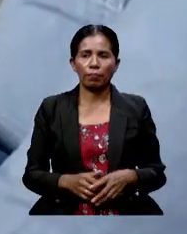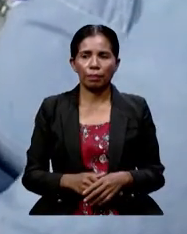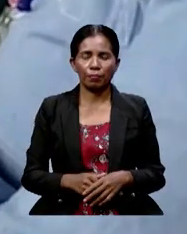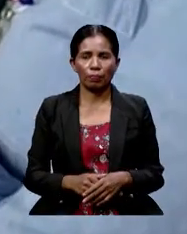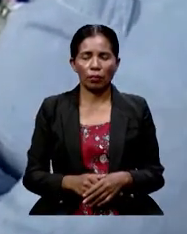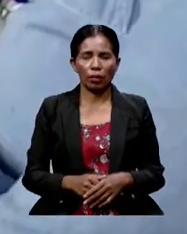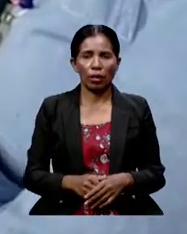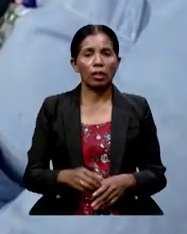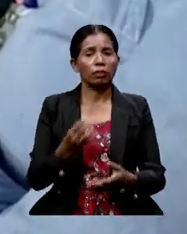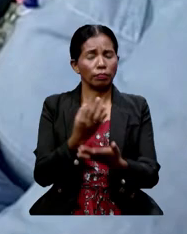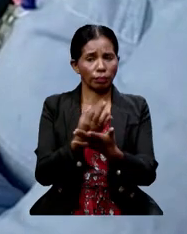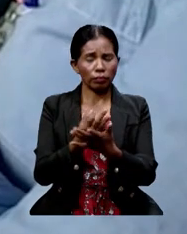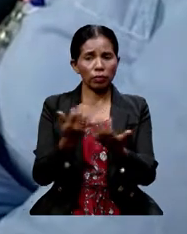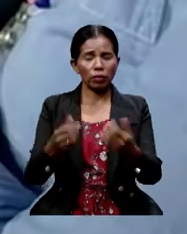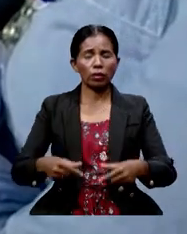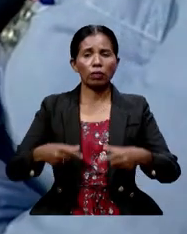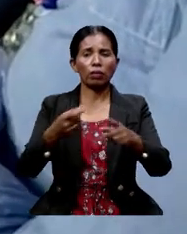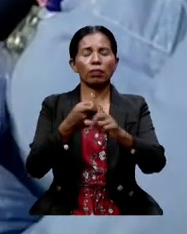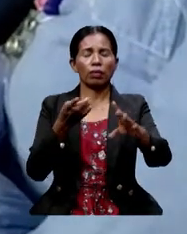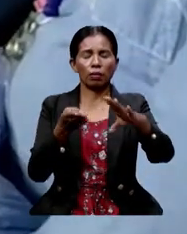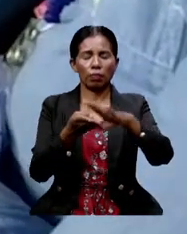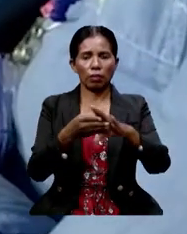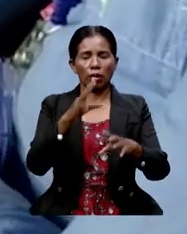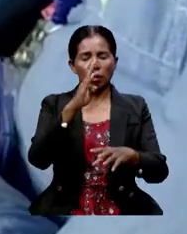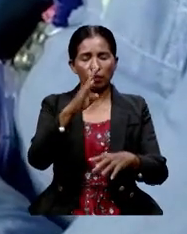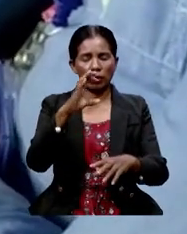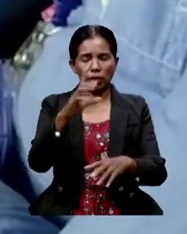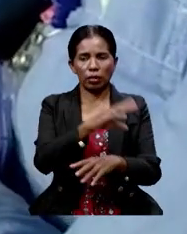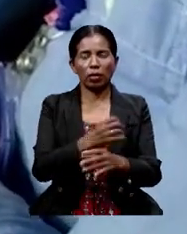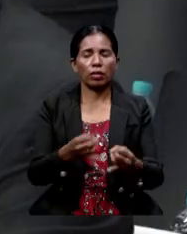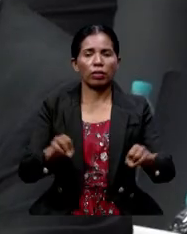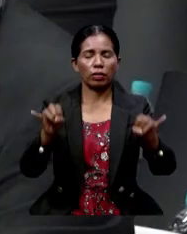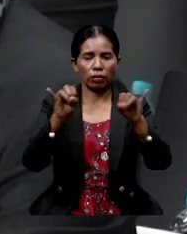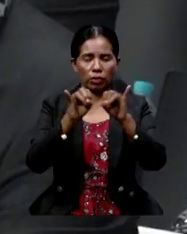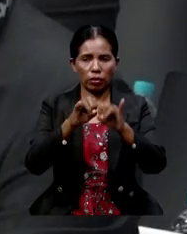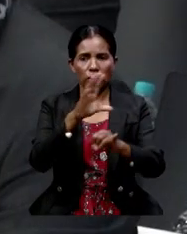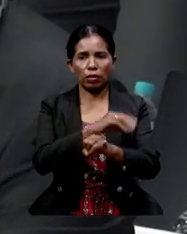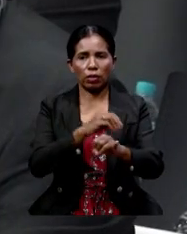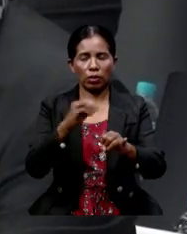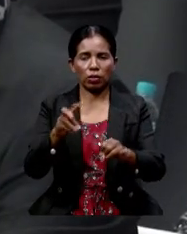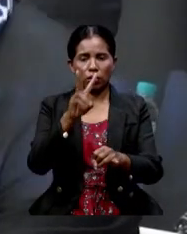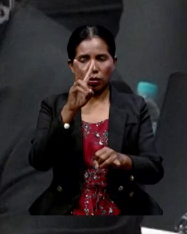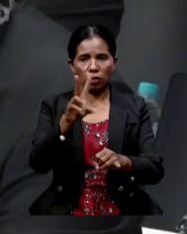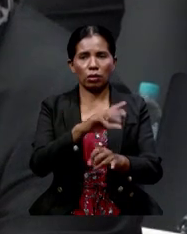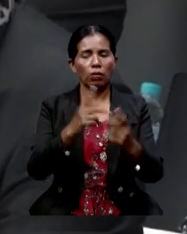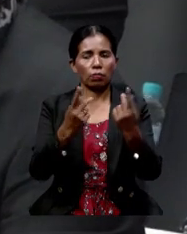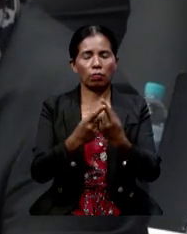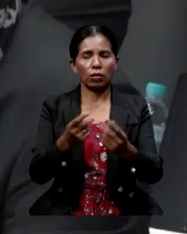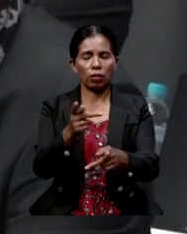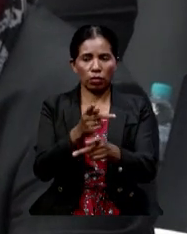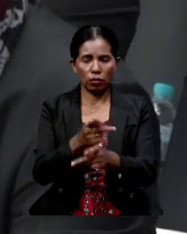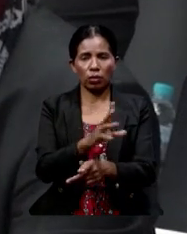Setor financeiro da Daune fornece Rússia Banco Comercial Lima, instituição Microfinanças Rua, Companhia Seguro